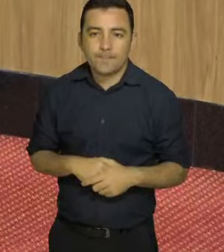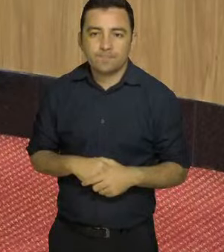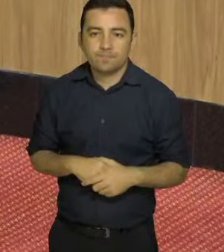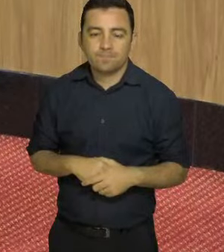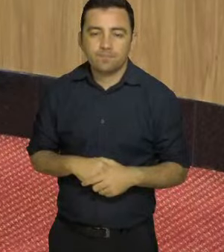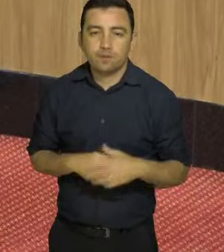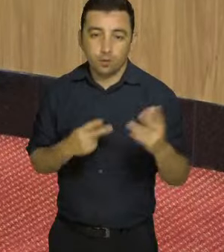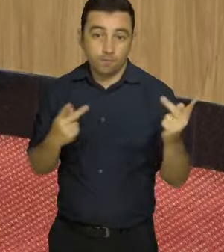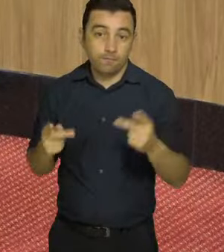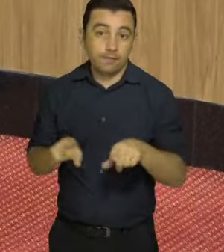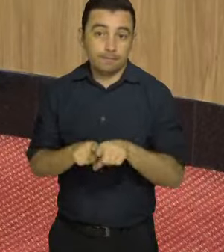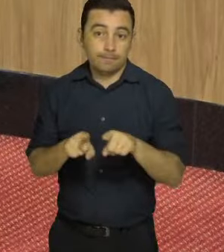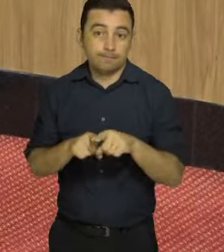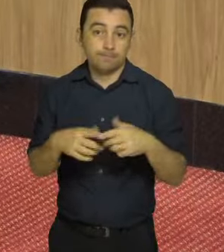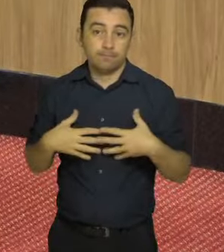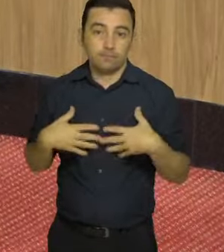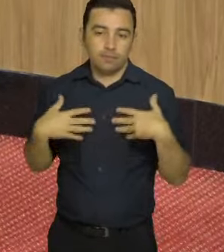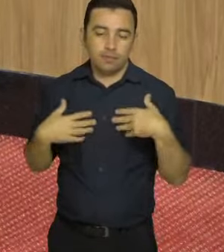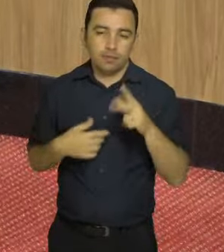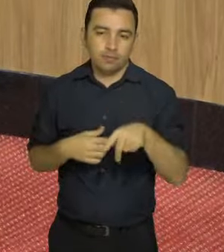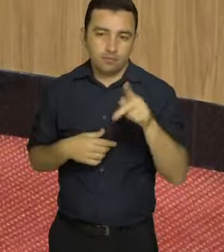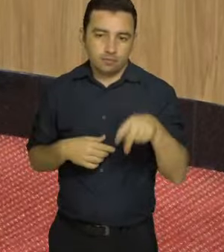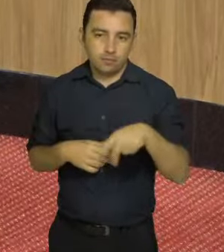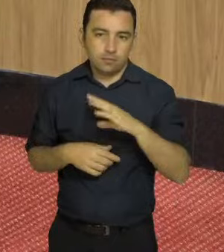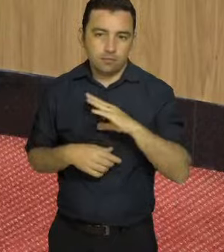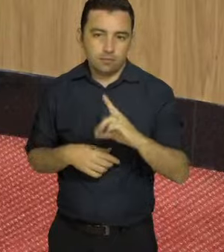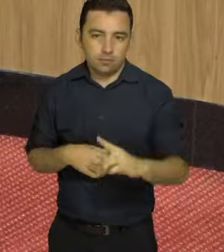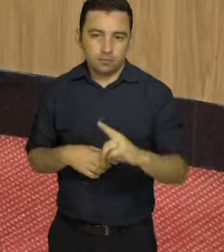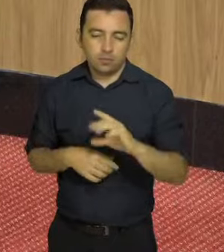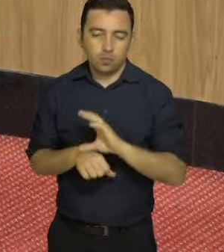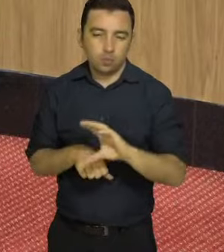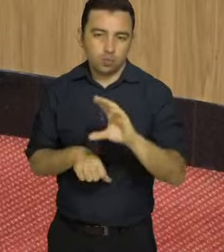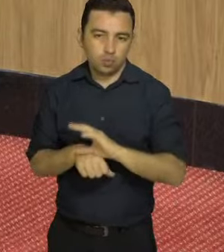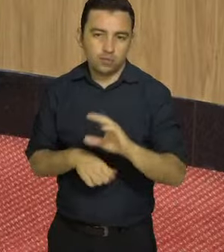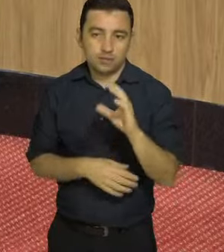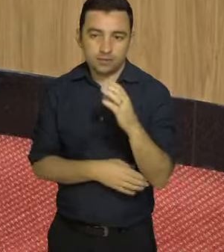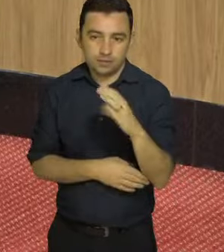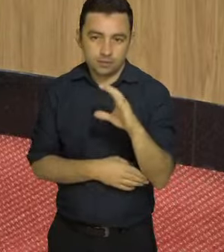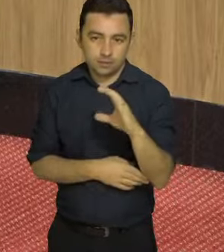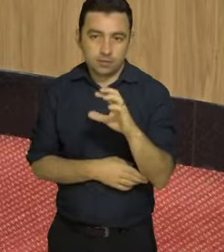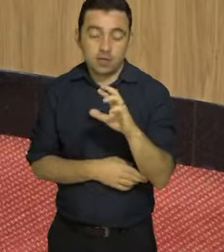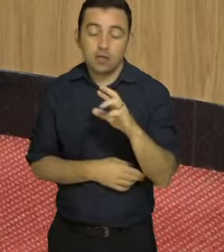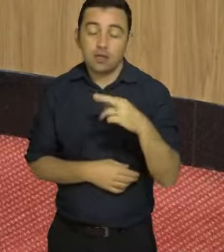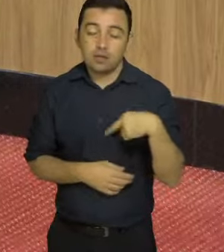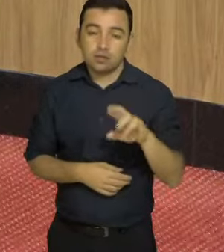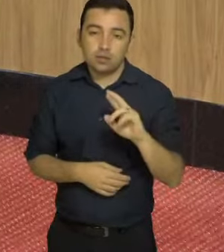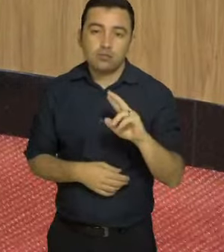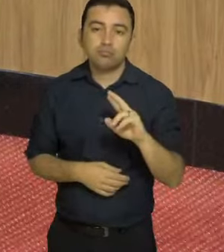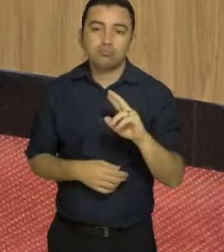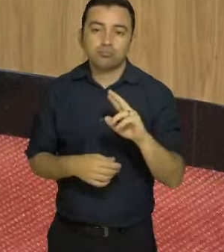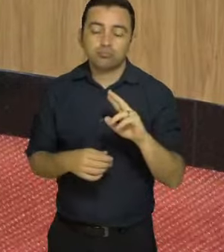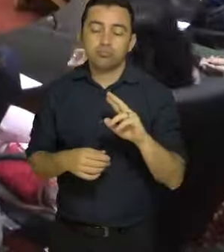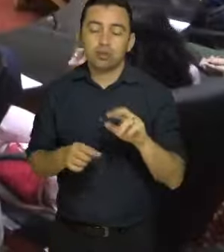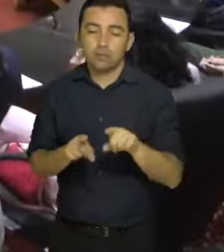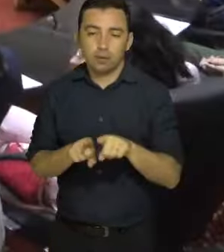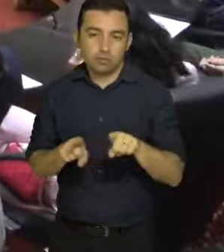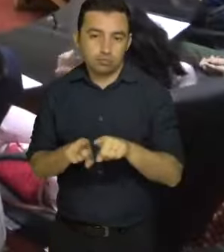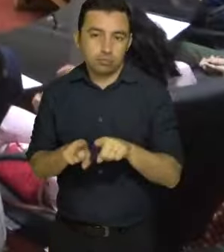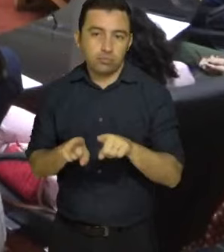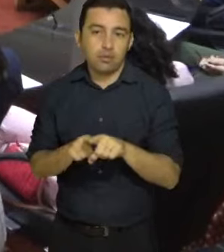Convidamos para receber a homenagem a professora e coordenadora do curso de Ciências da Religião, licenciatura, e colaboradora